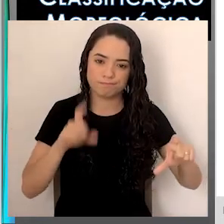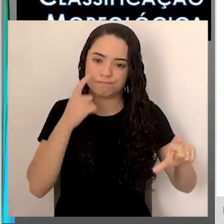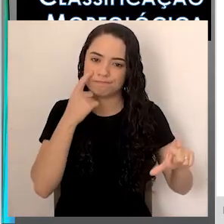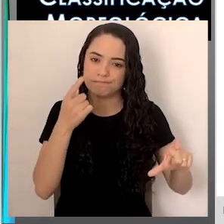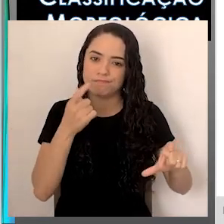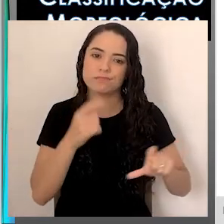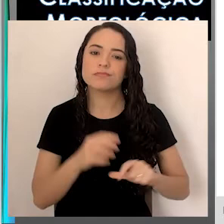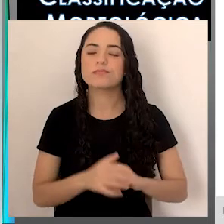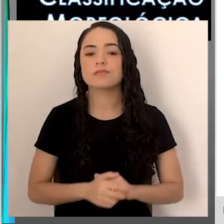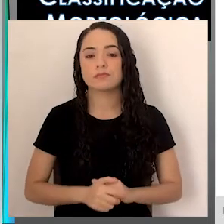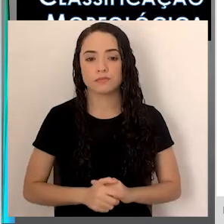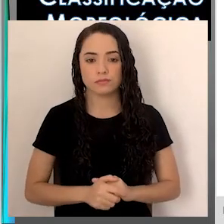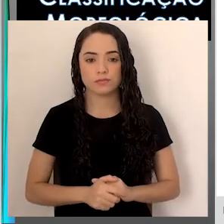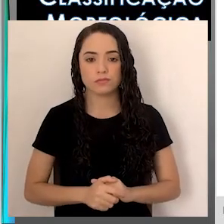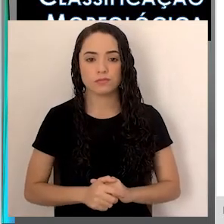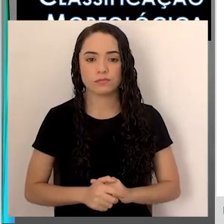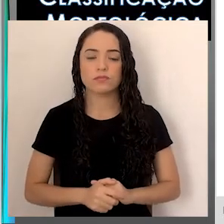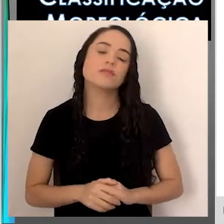sua porção inferior.